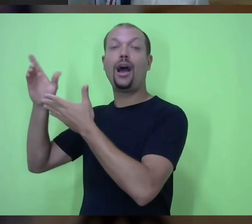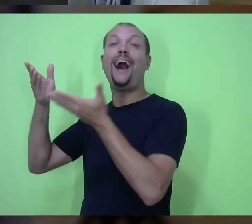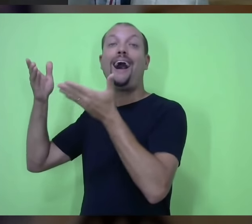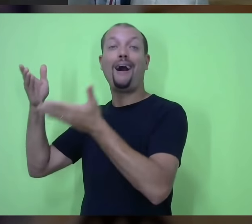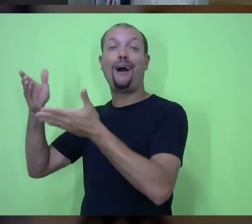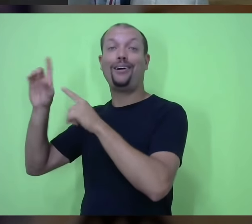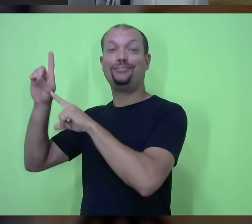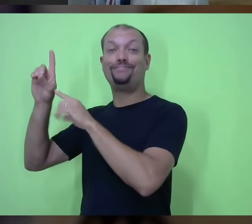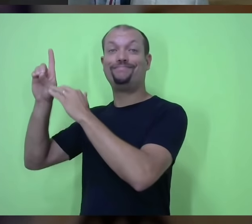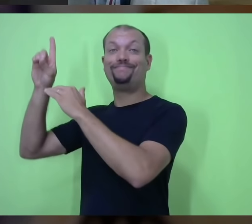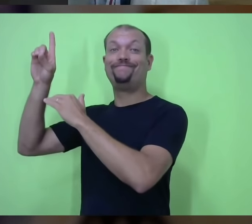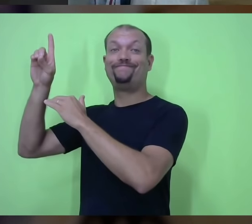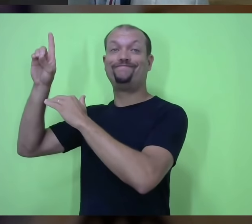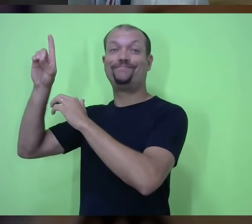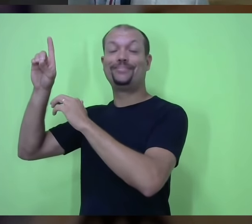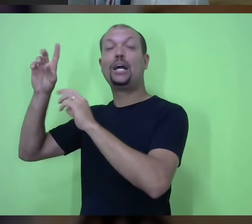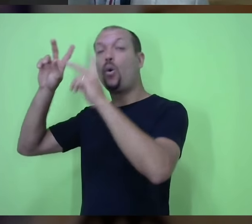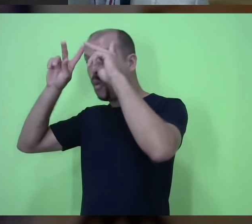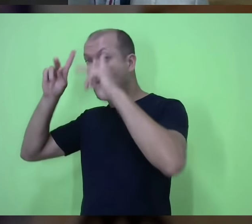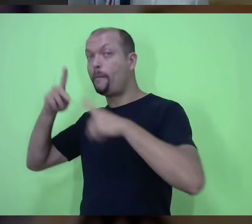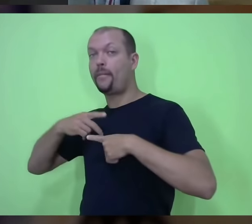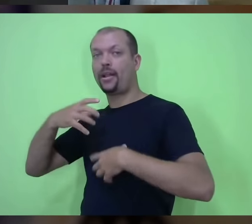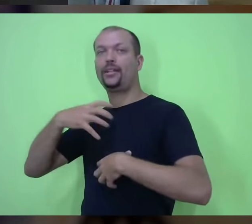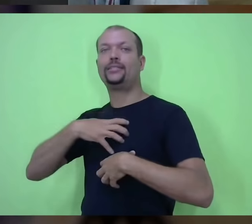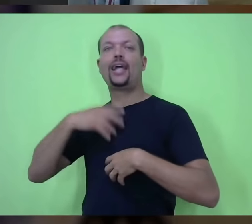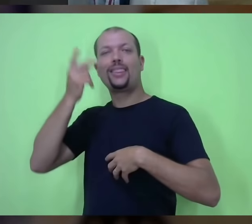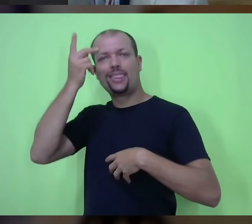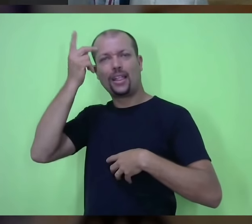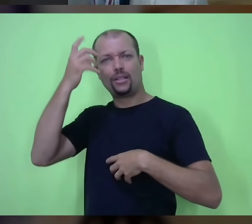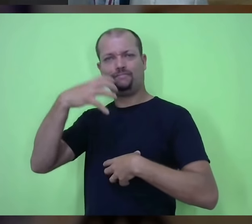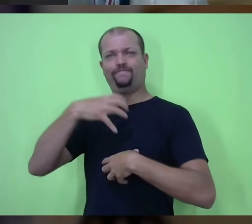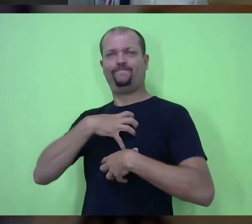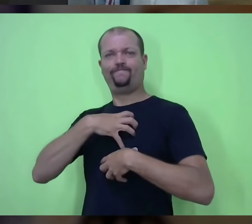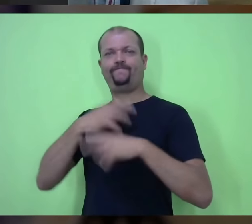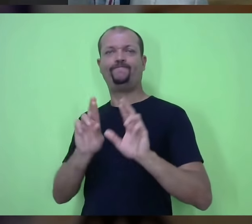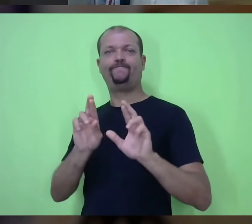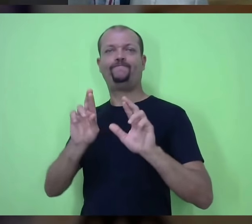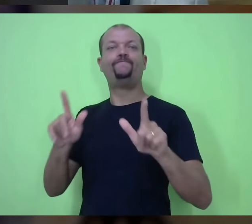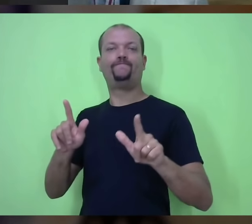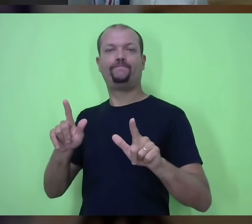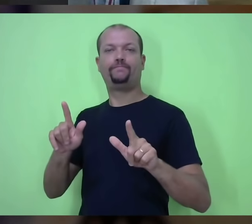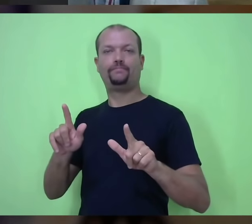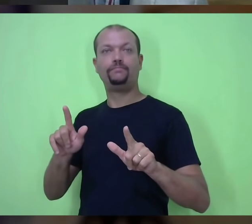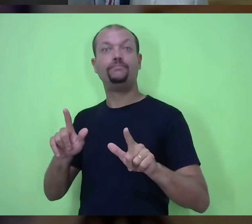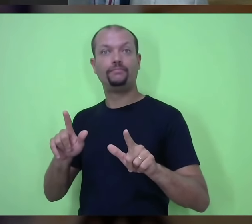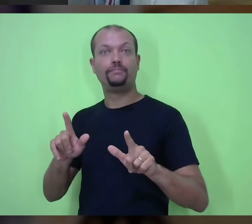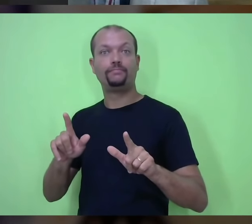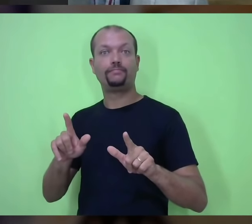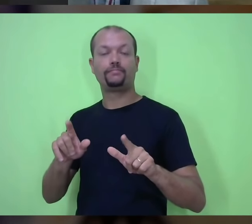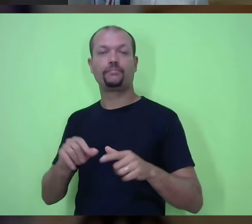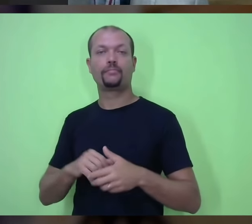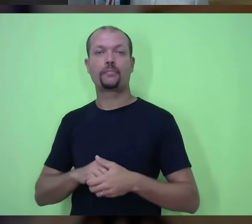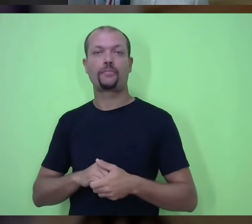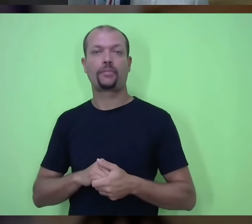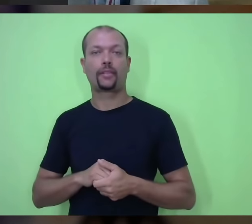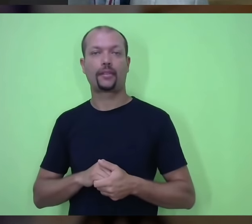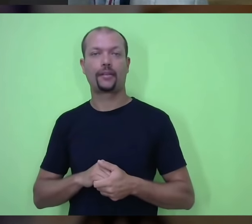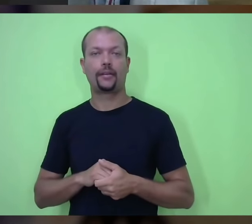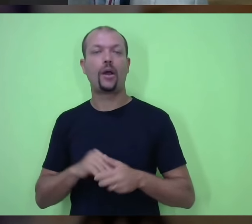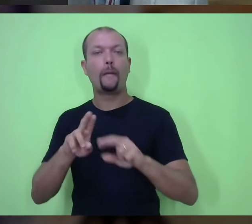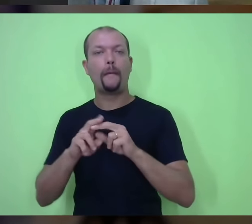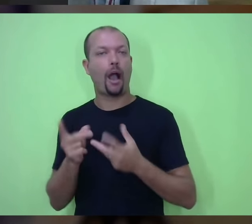agora ele tem o quê? Uma outra natureza, como foi bem dito aqui, junto a ele por